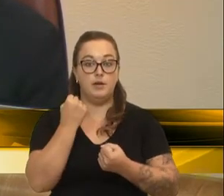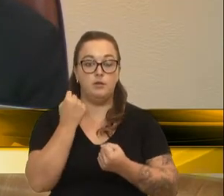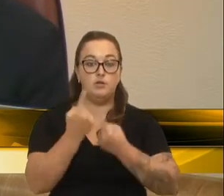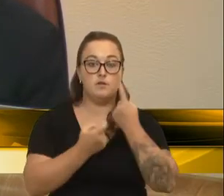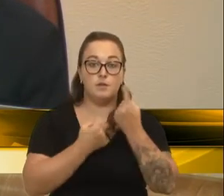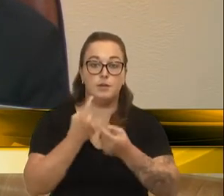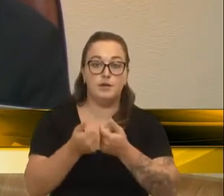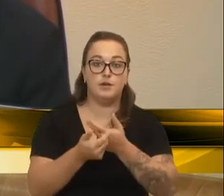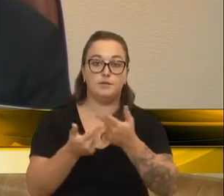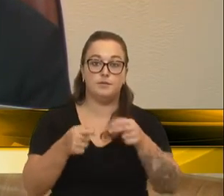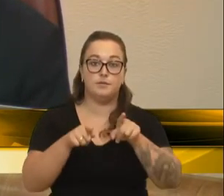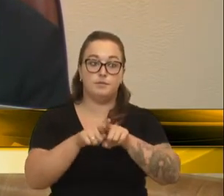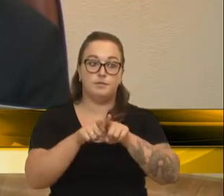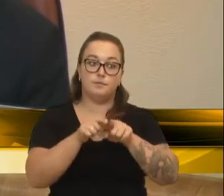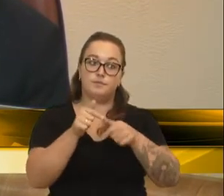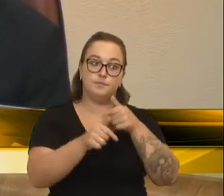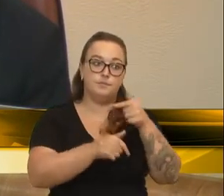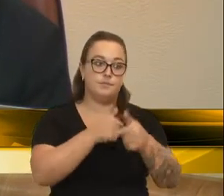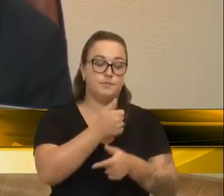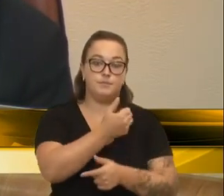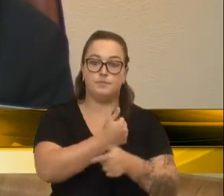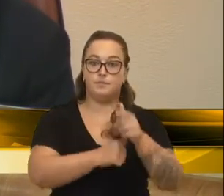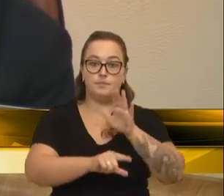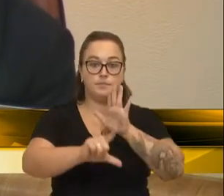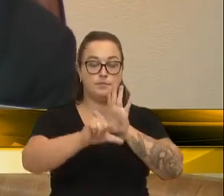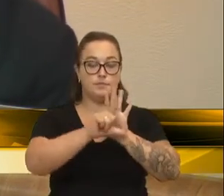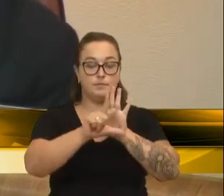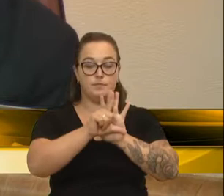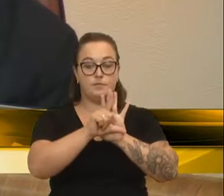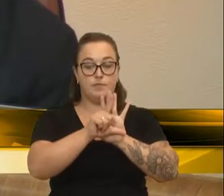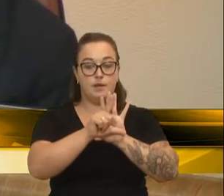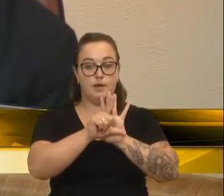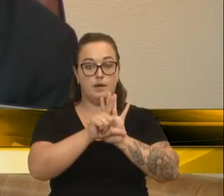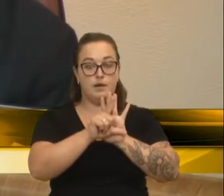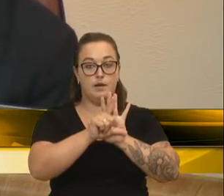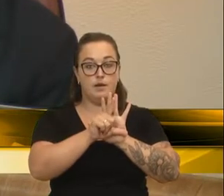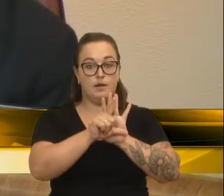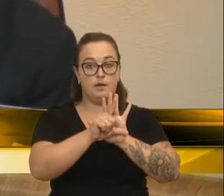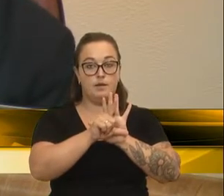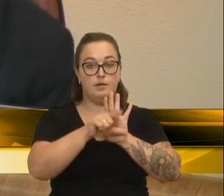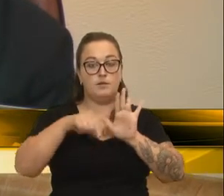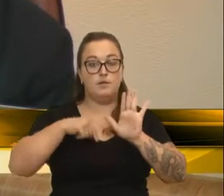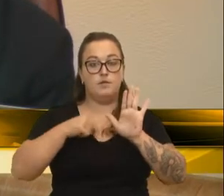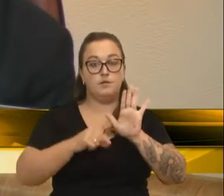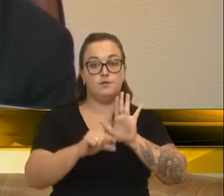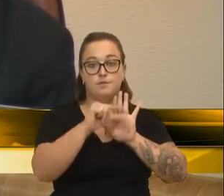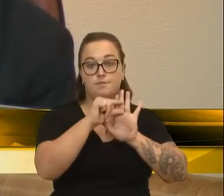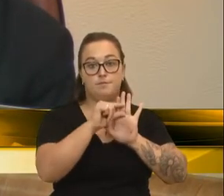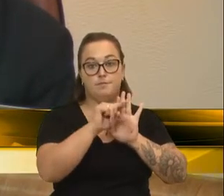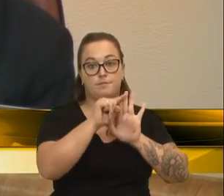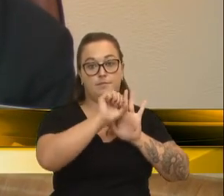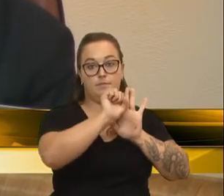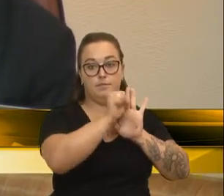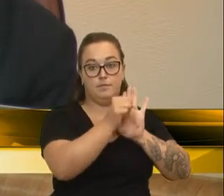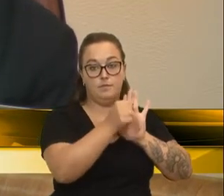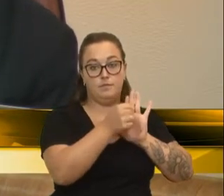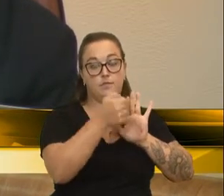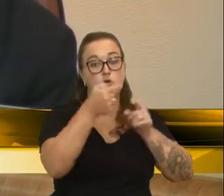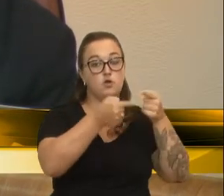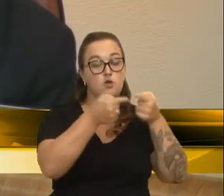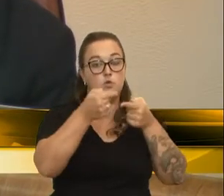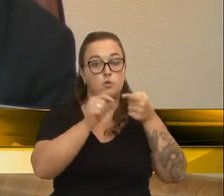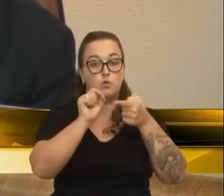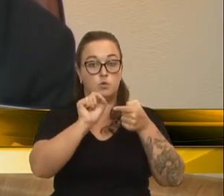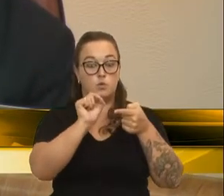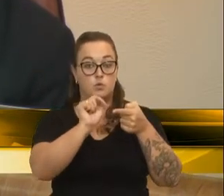número 8.112, que diz o seguinte, 2 pontos, inciso 8º. Manter sob sua